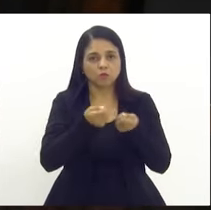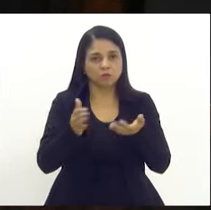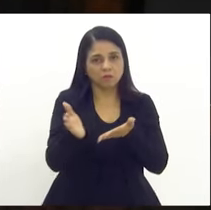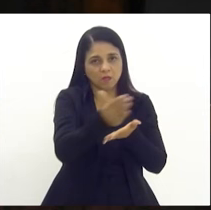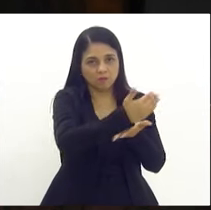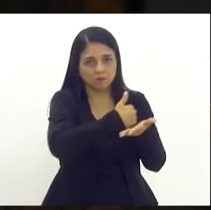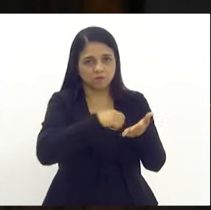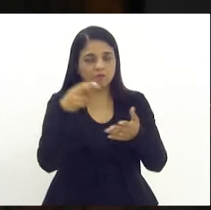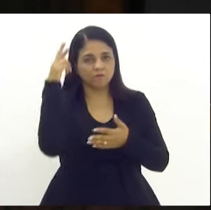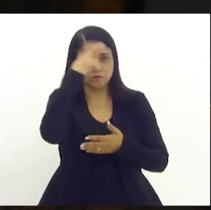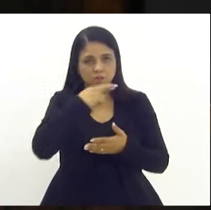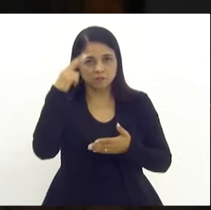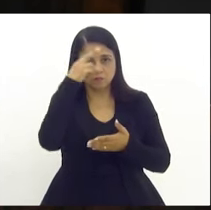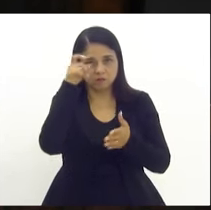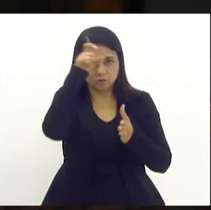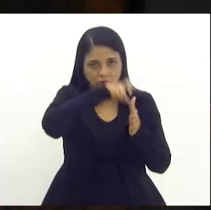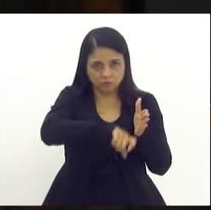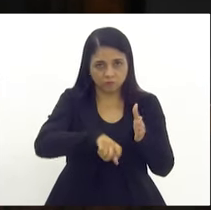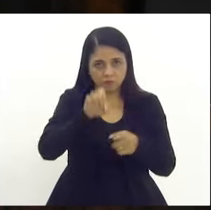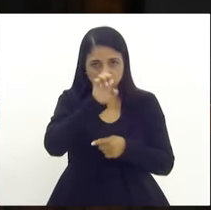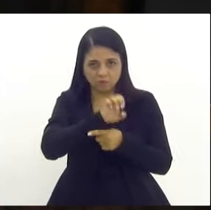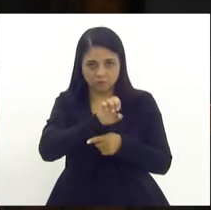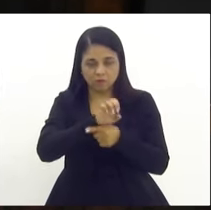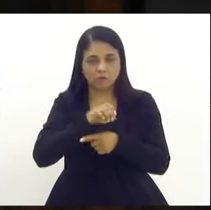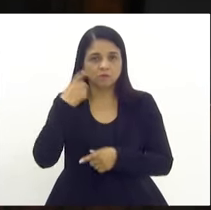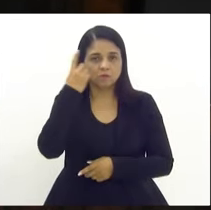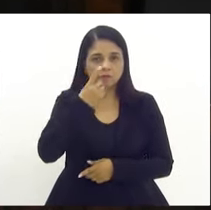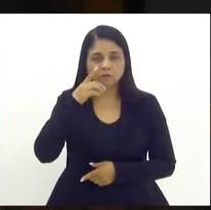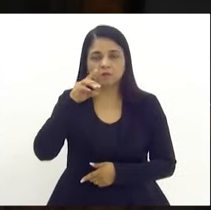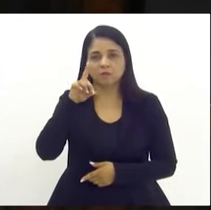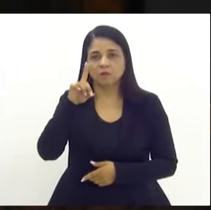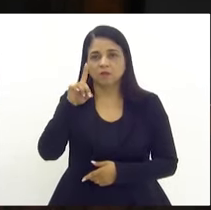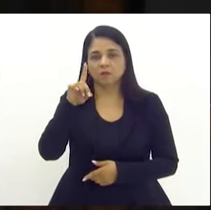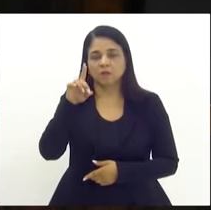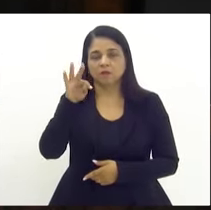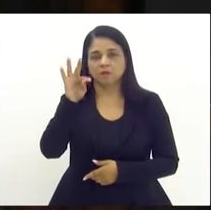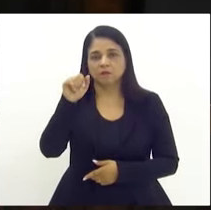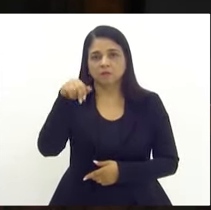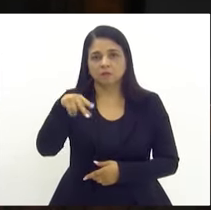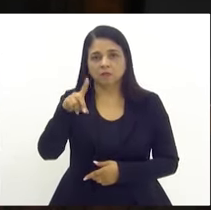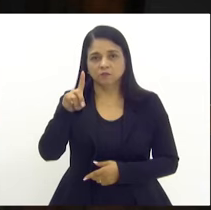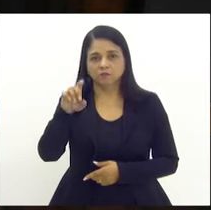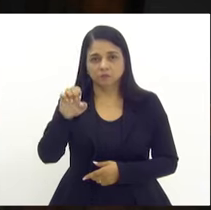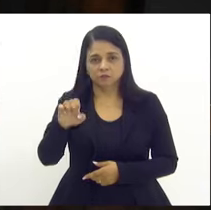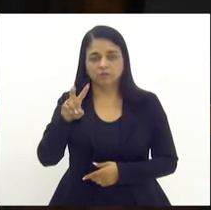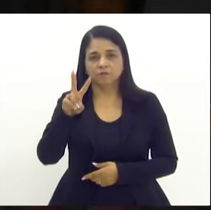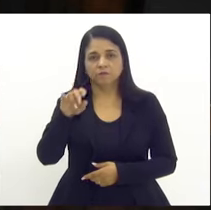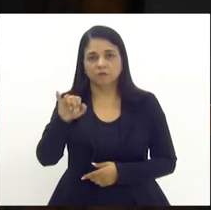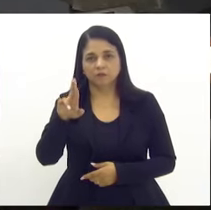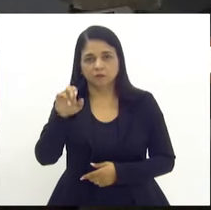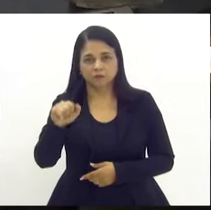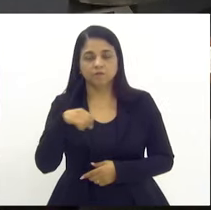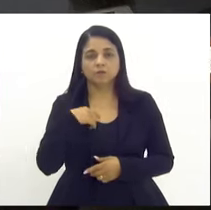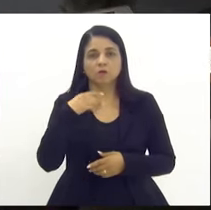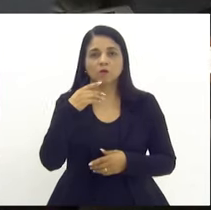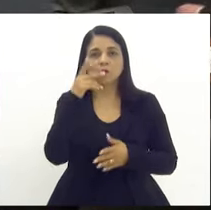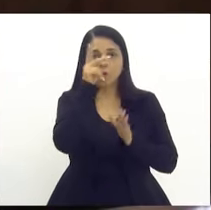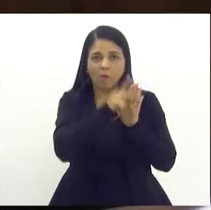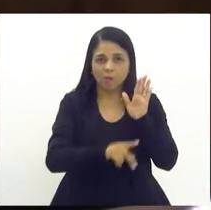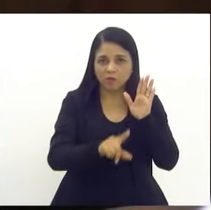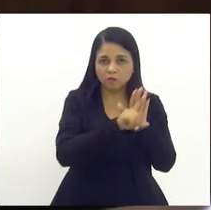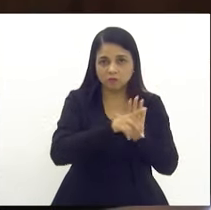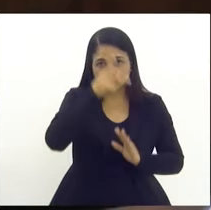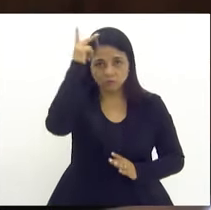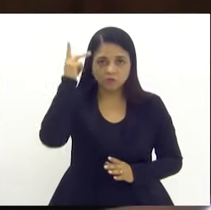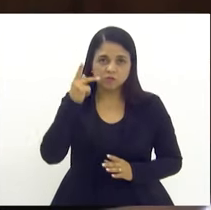e Fiscalização dos Tributos Estaduais. Deputado Tandy Vieira. Senhora Presidente, se o projeto é do deputado Luiz